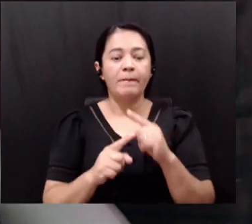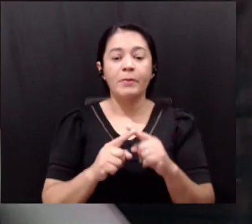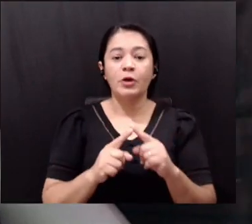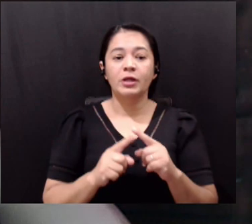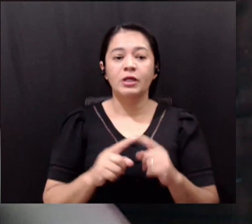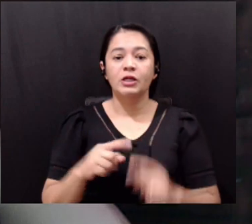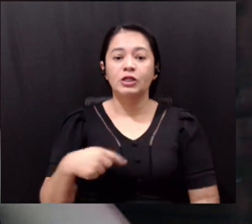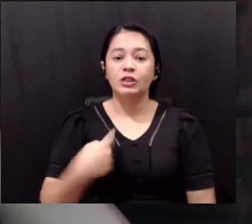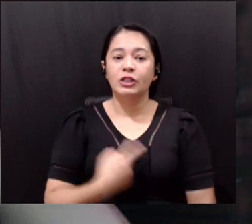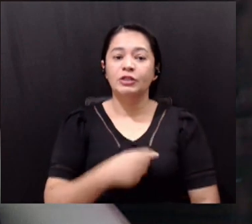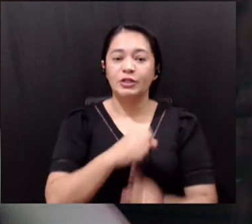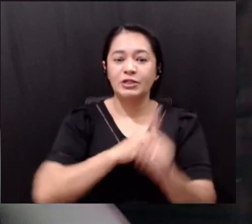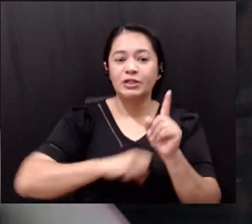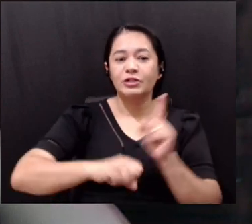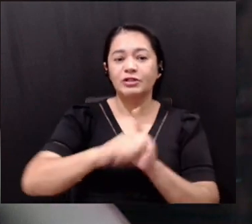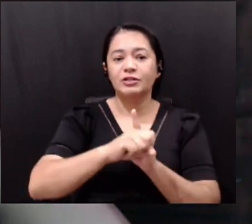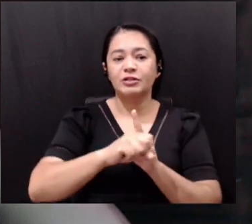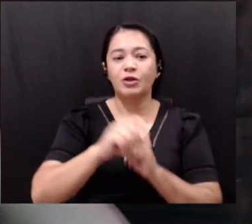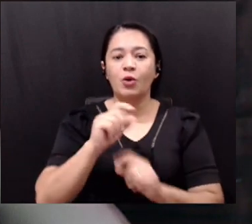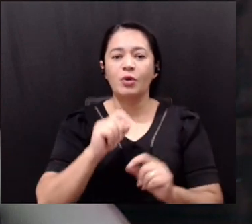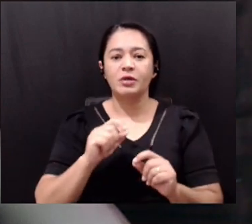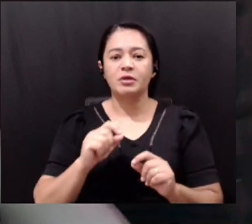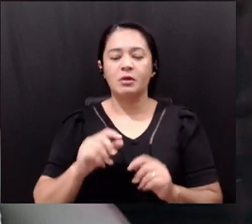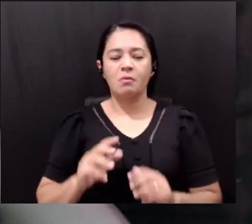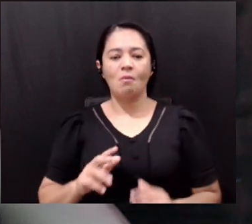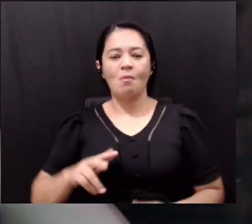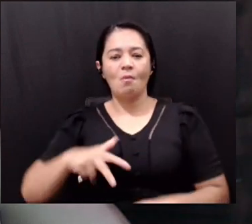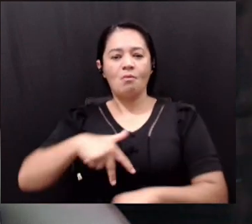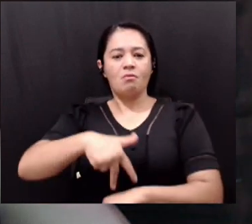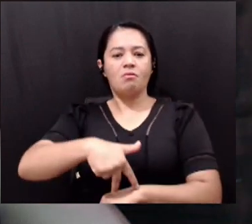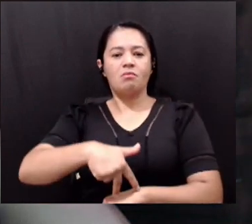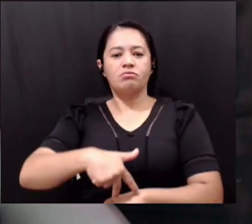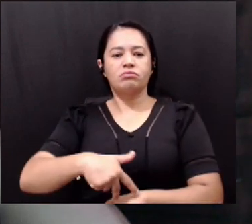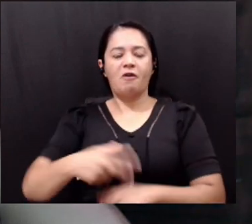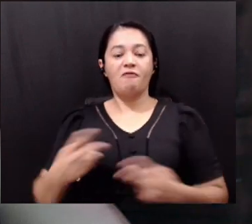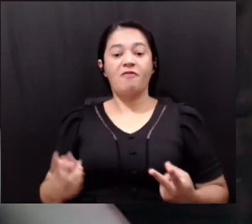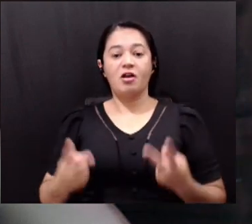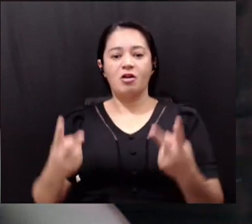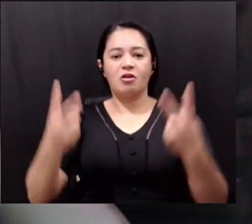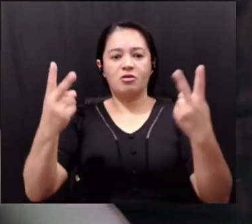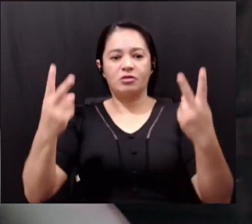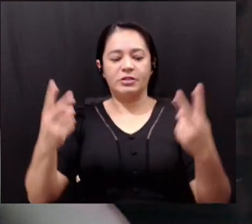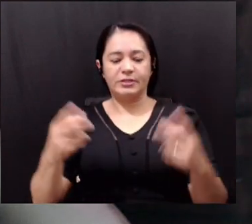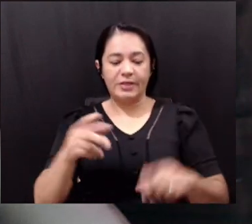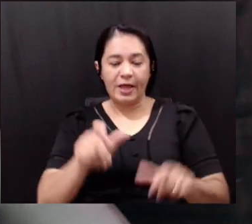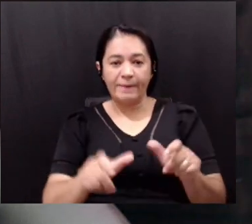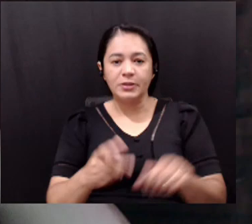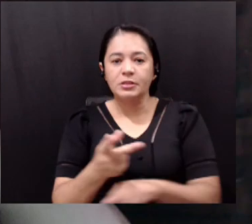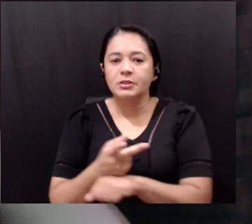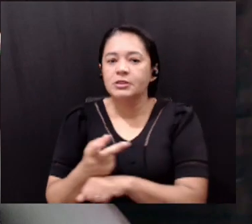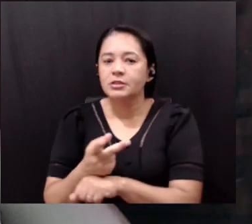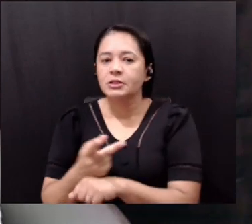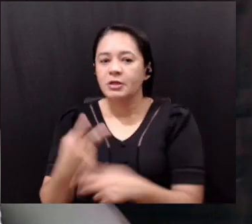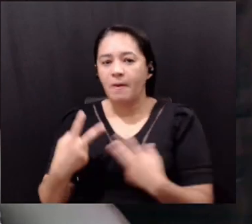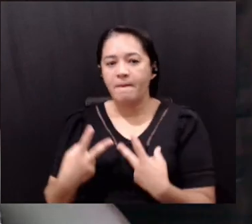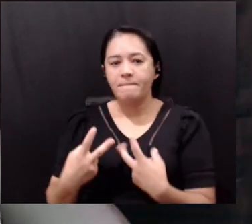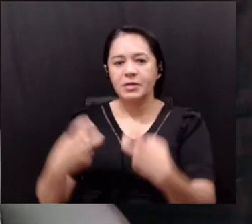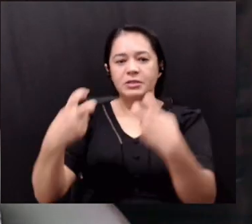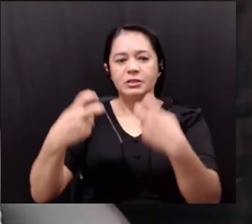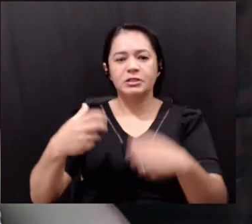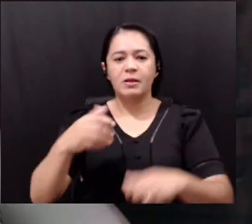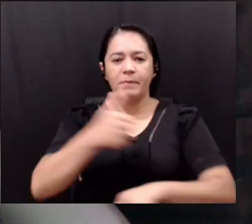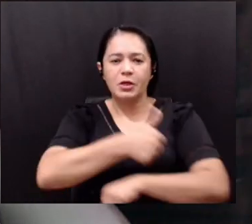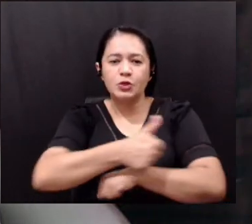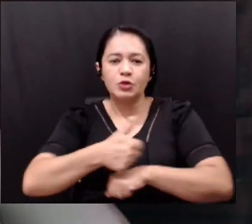valoriza a alta performance, as pessoas vão em busca de um reconhecimento profissional, então